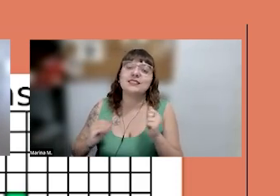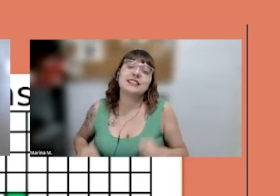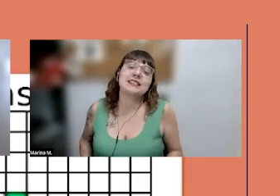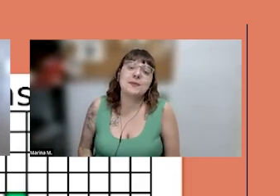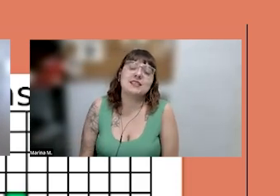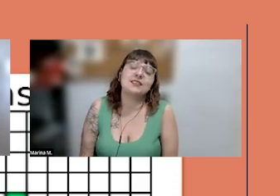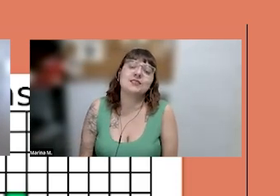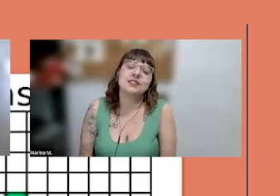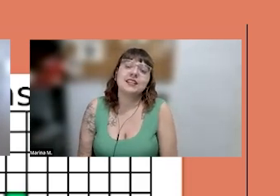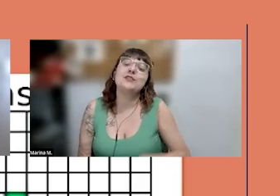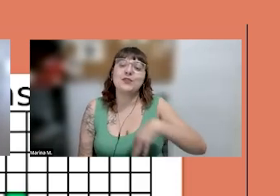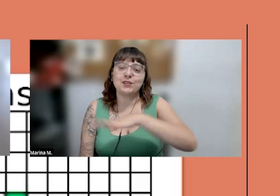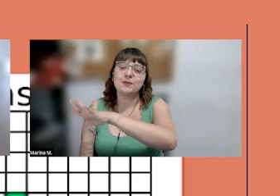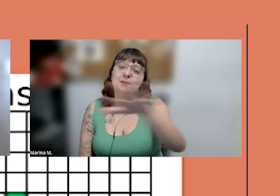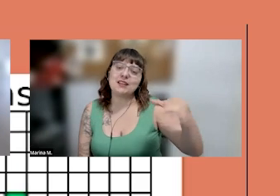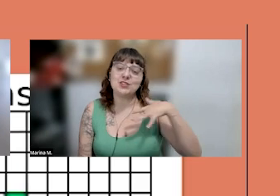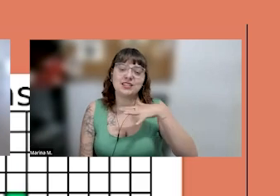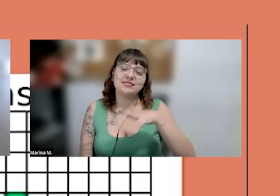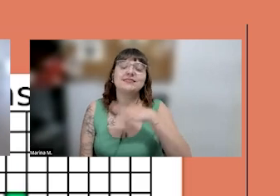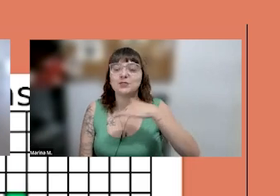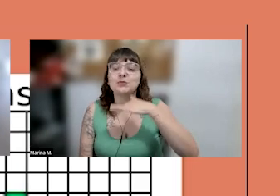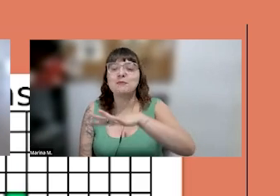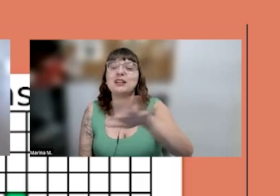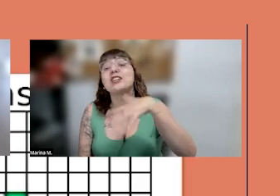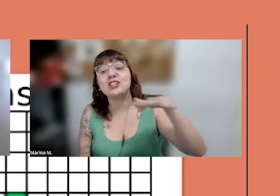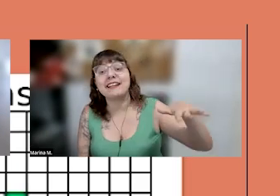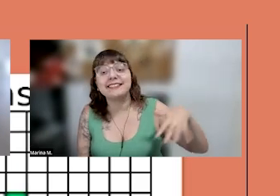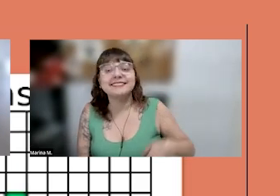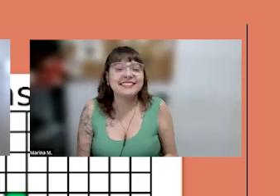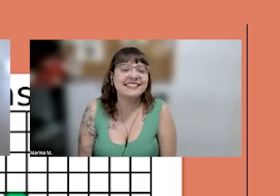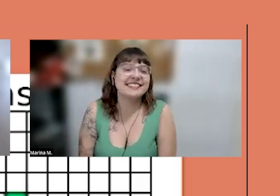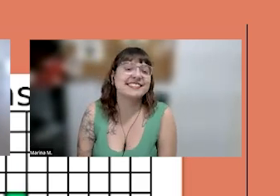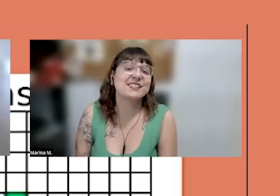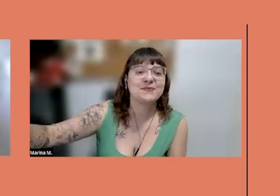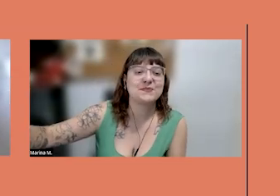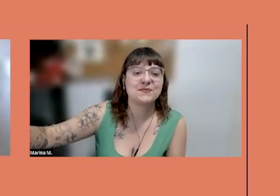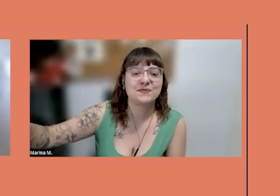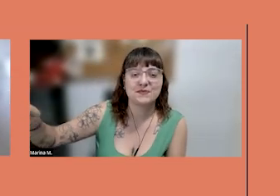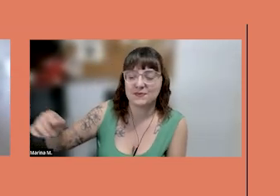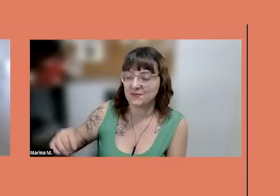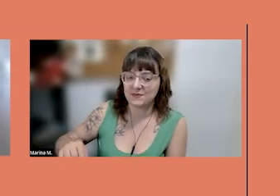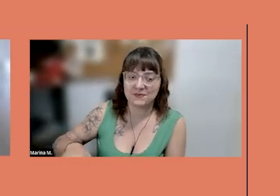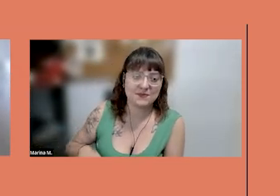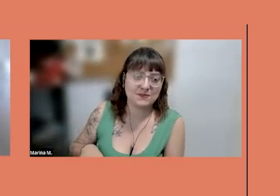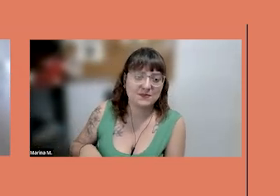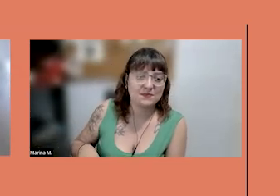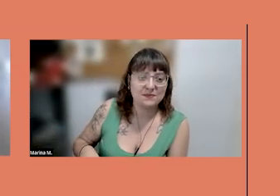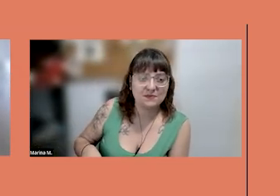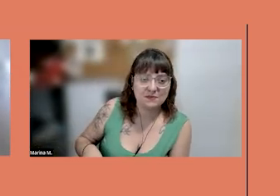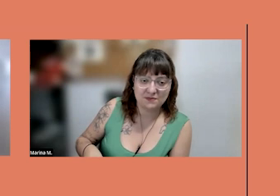guardado nesse pixel que forma uma imagem achatada. Mas a gente também pode